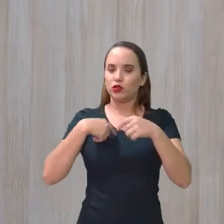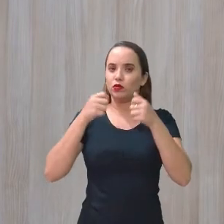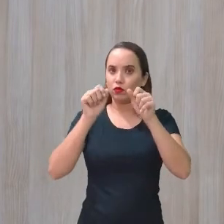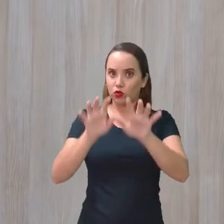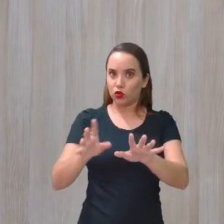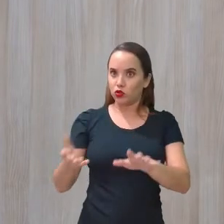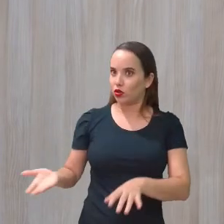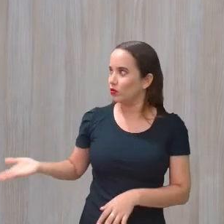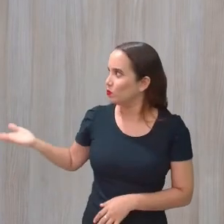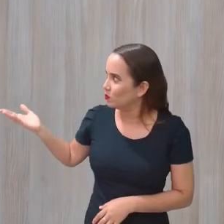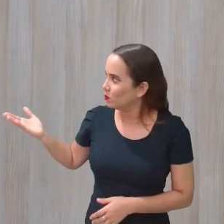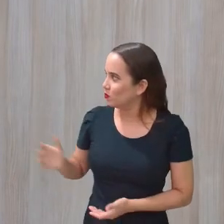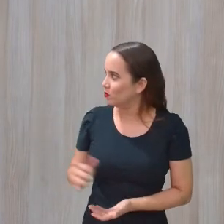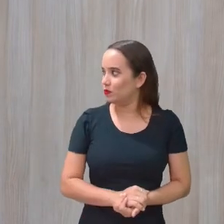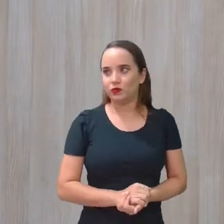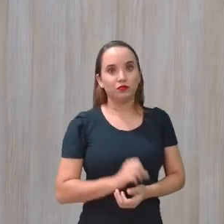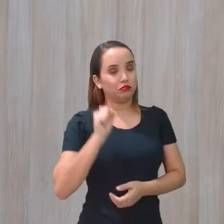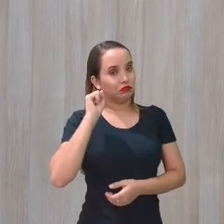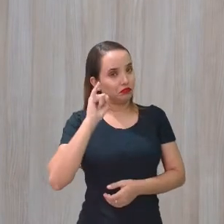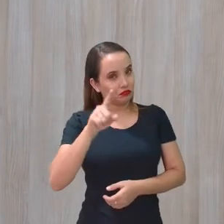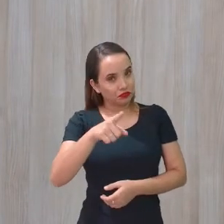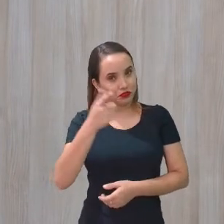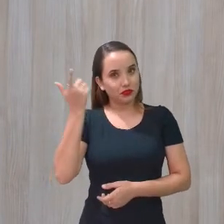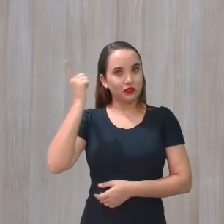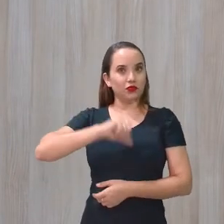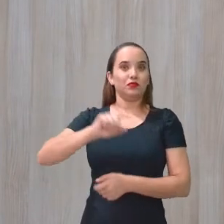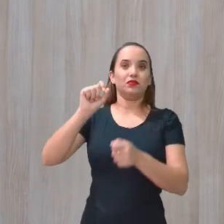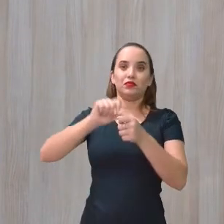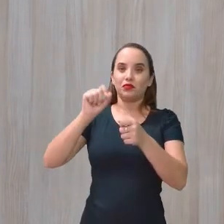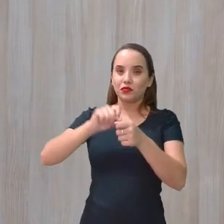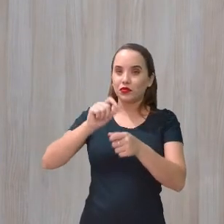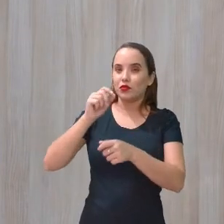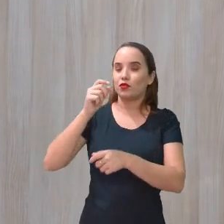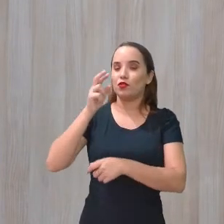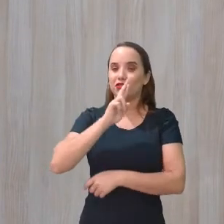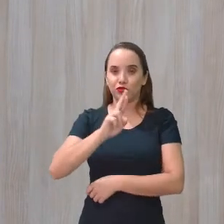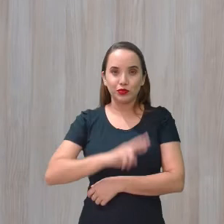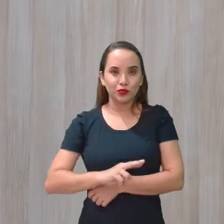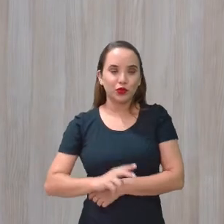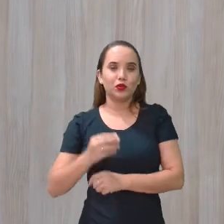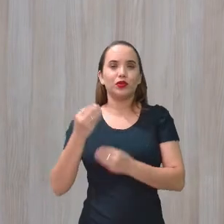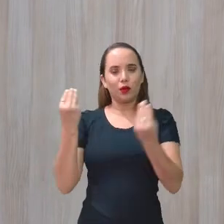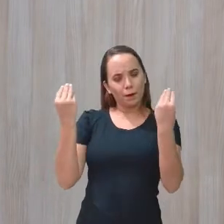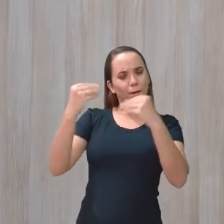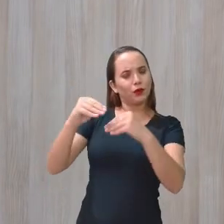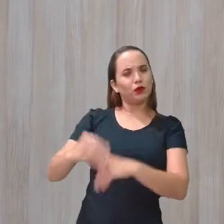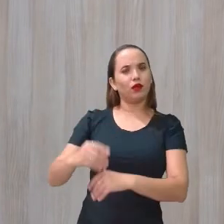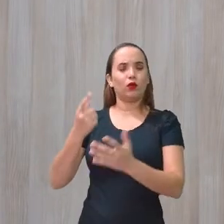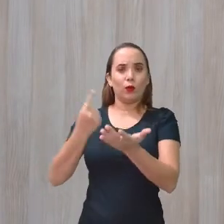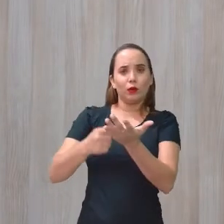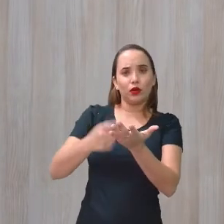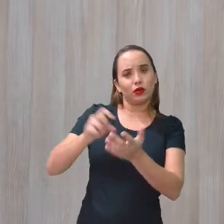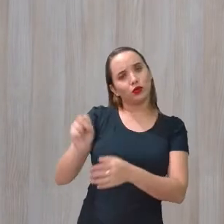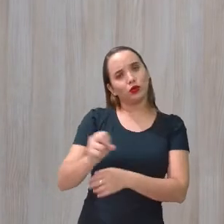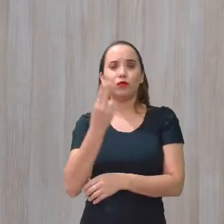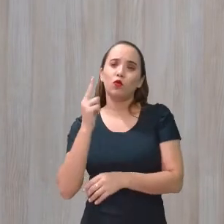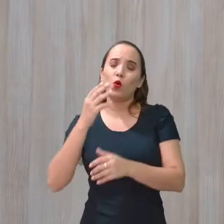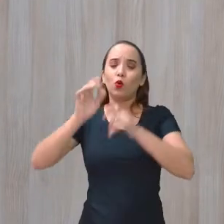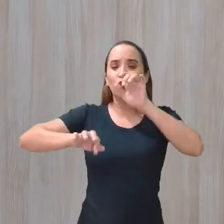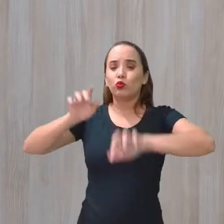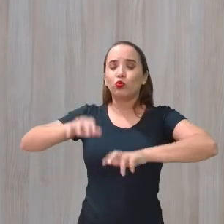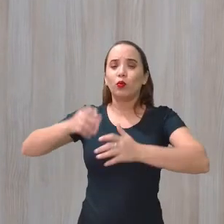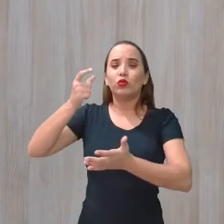quem conseguir fazer, escreve para a gente, tanto no aplicativo quanto lá nos comentários no YouTube, tá certo?